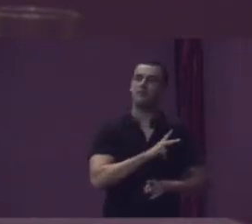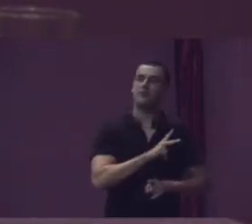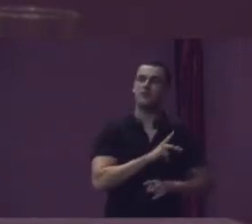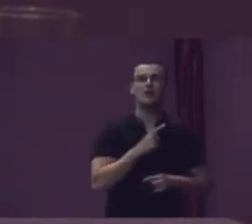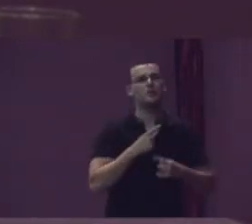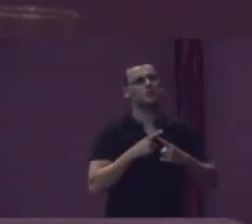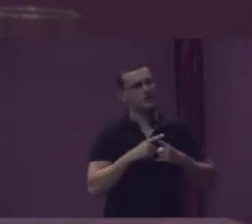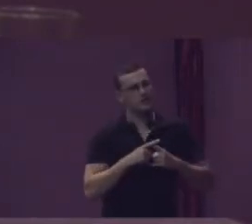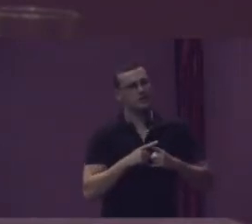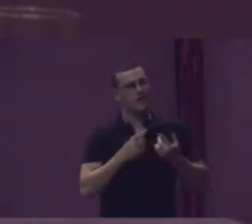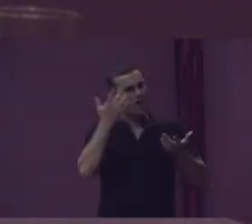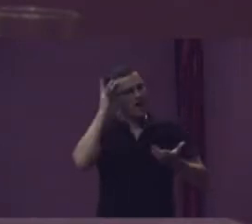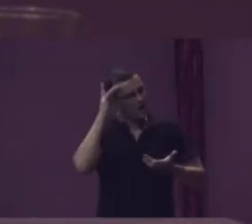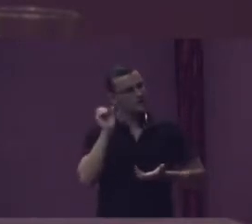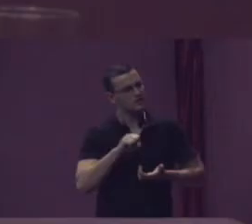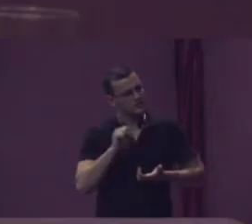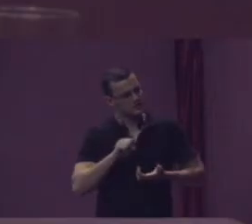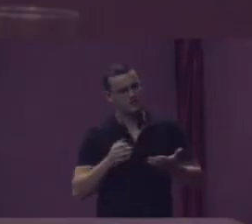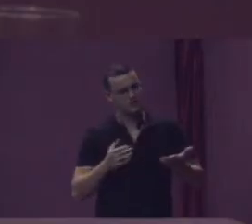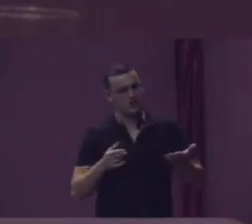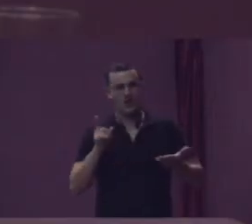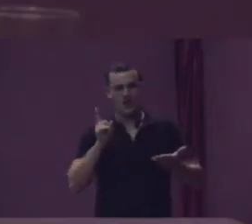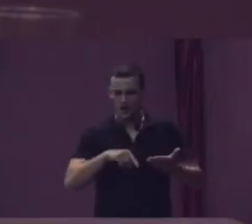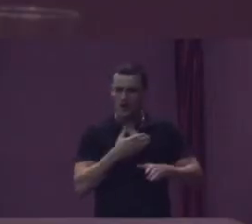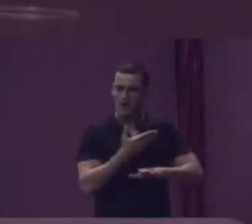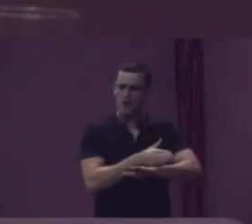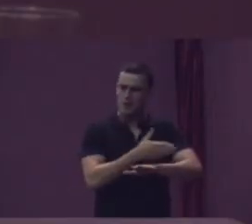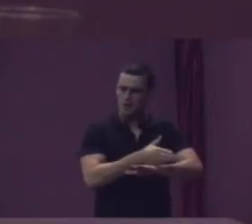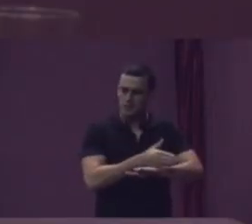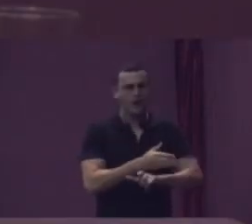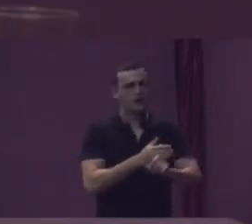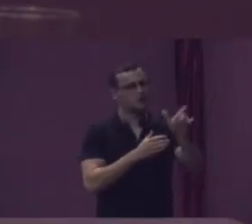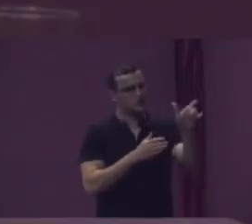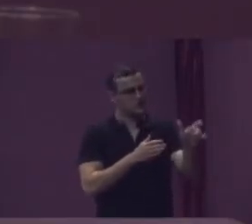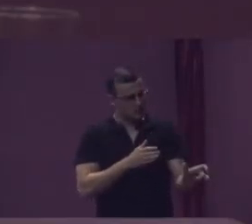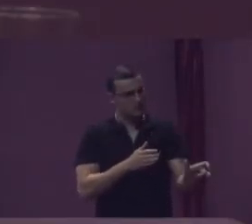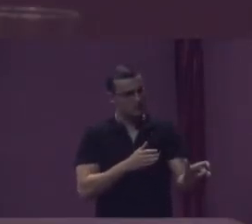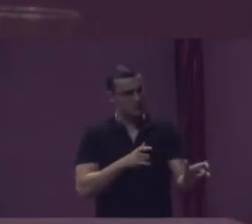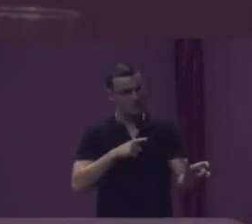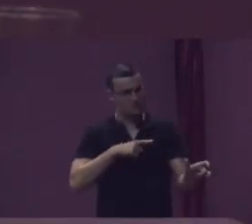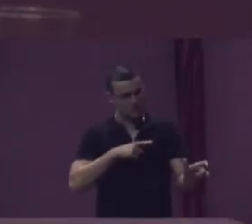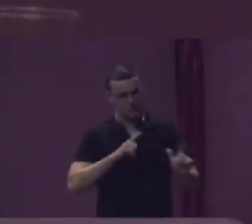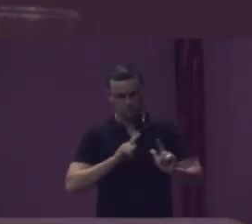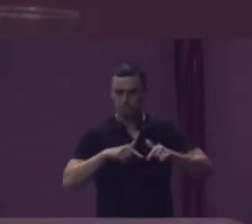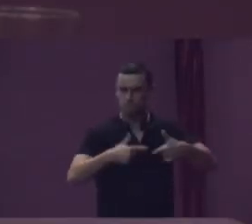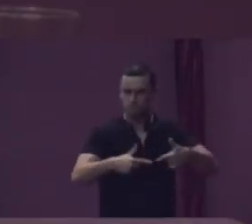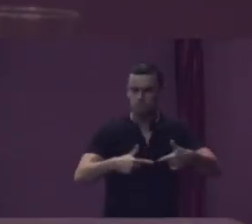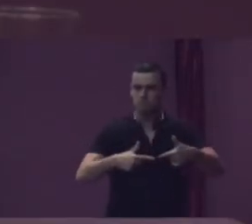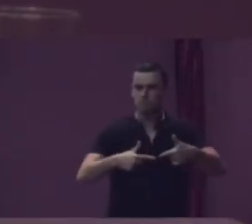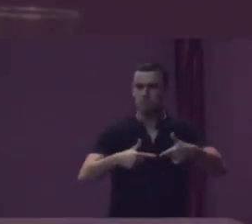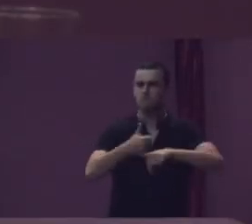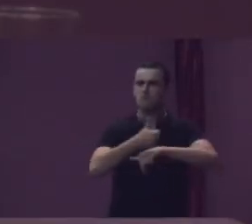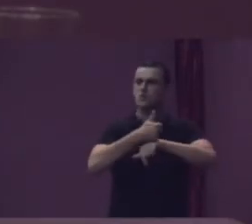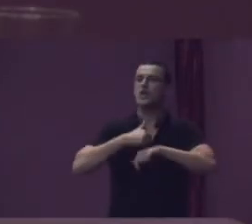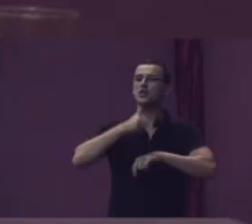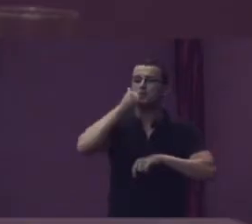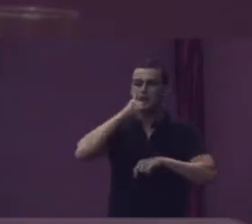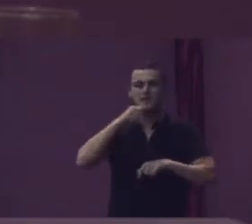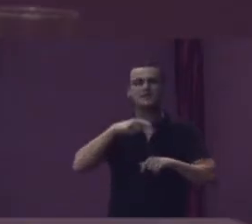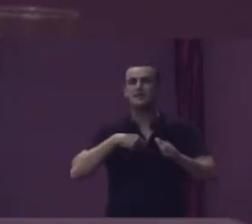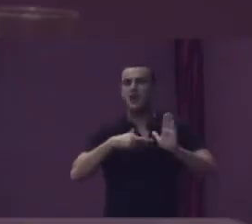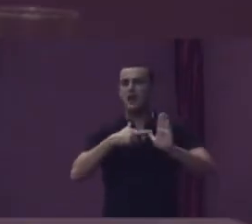práticas são definidas predominantemente a critério de profissionais e mulheres, né? Como bem ontem também já colocaram as questões dos